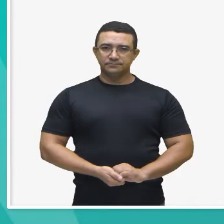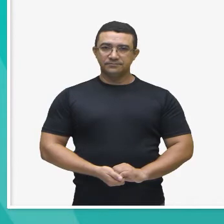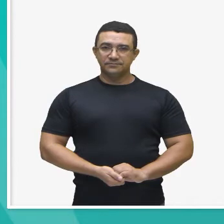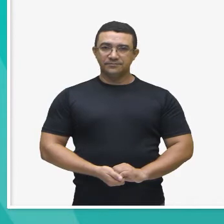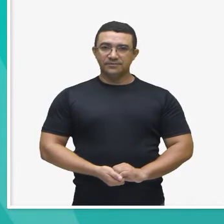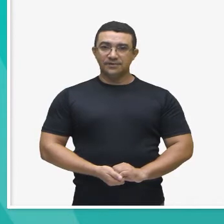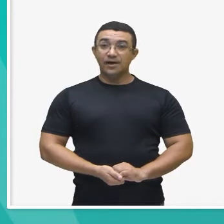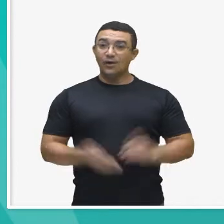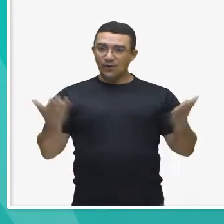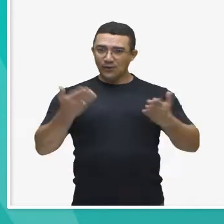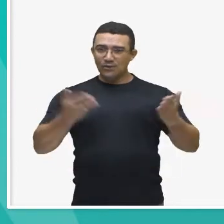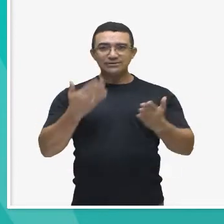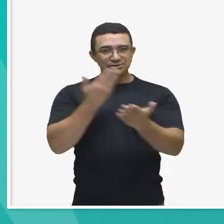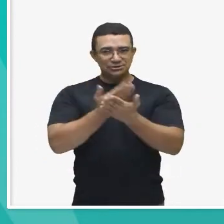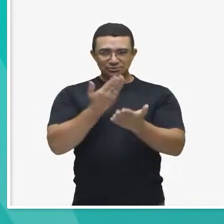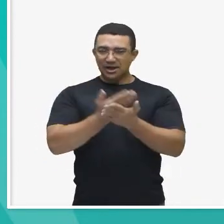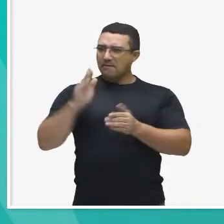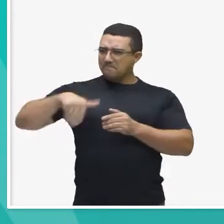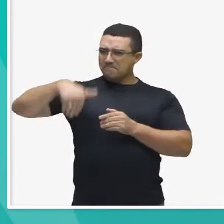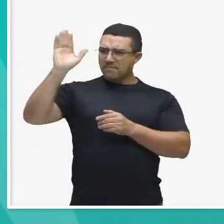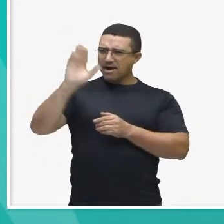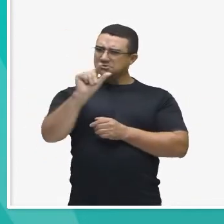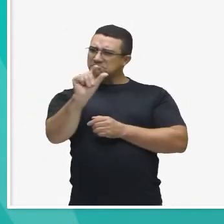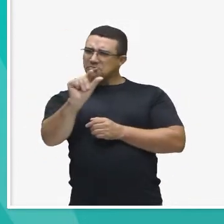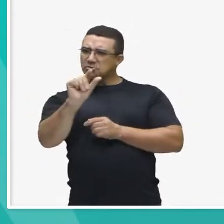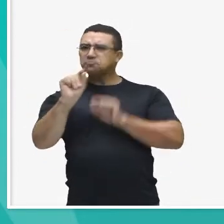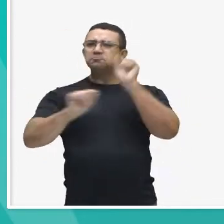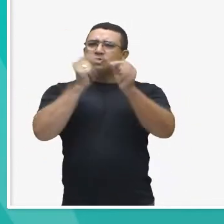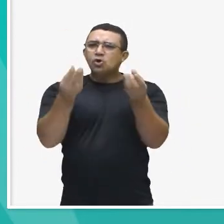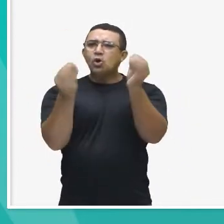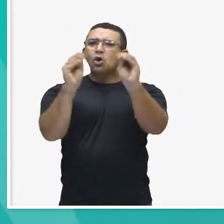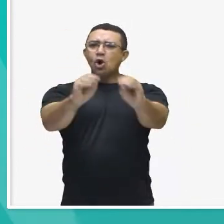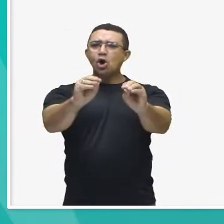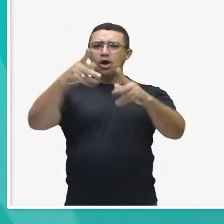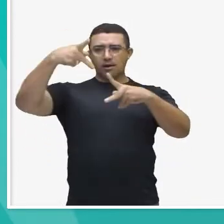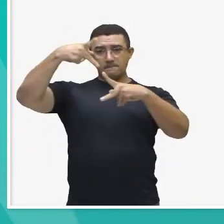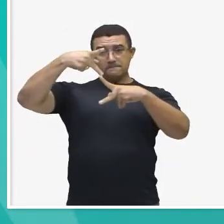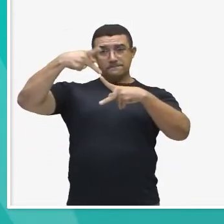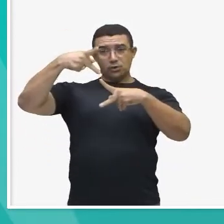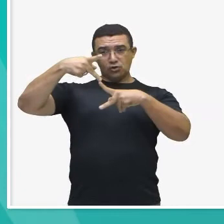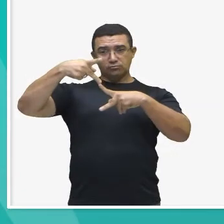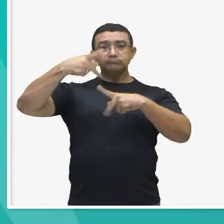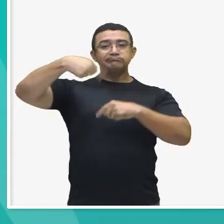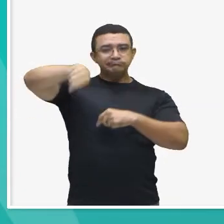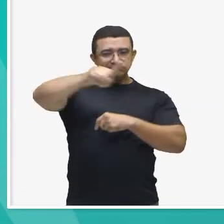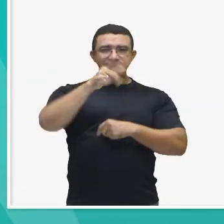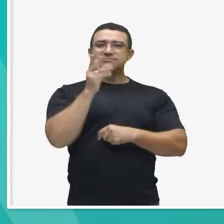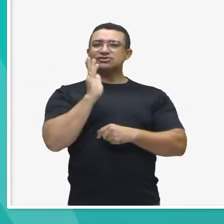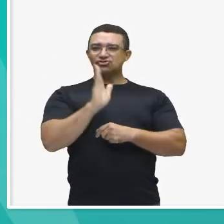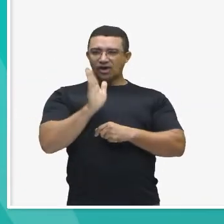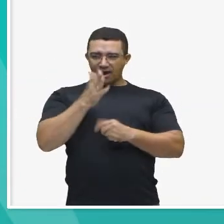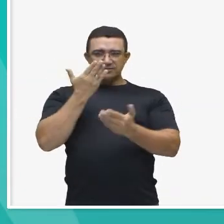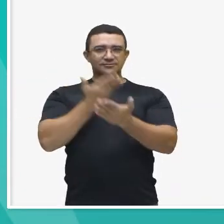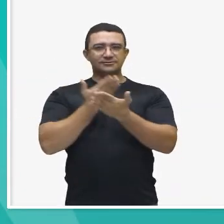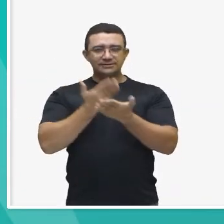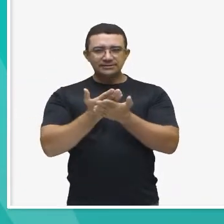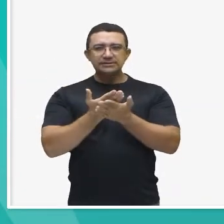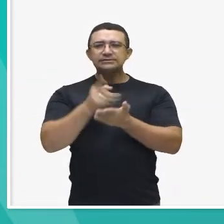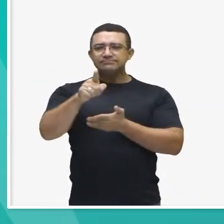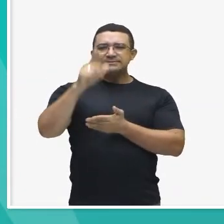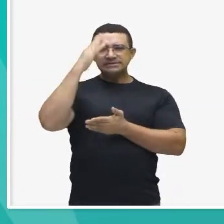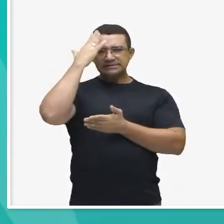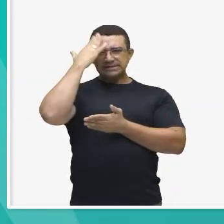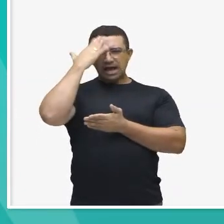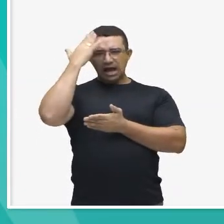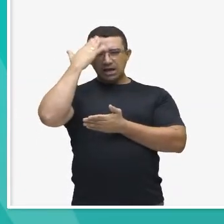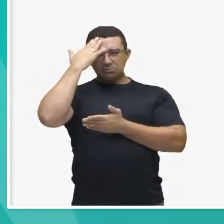Vamos estudar mais um pouco sobre as colocações pronominais. Vocês já estudaram, já têm uma ideia, né?